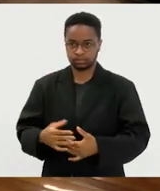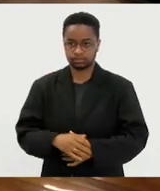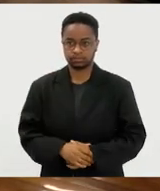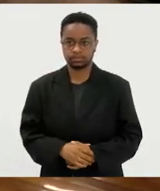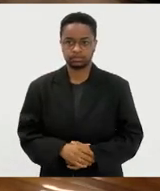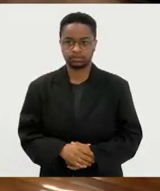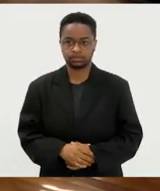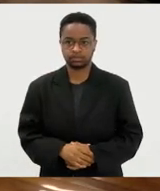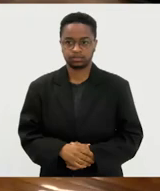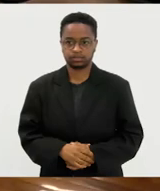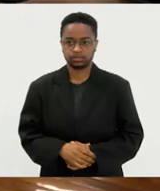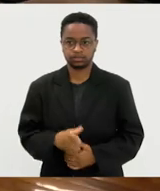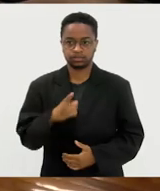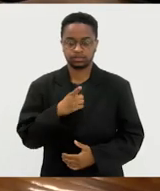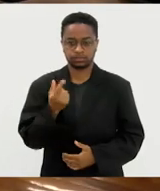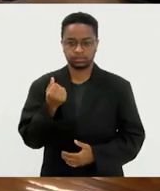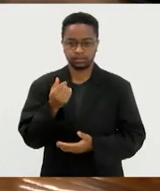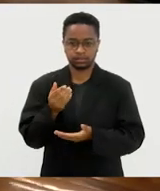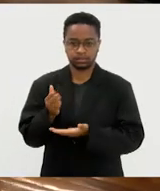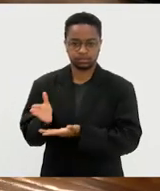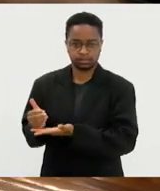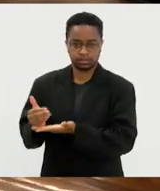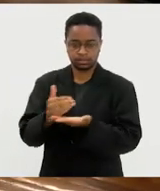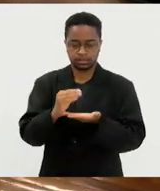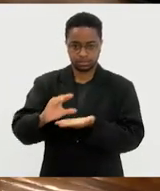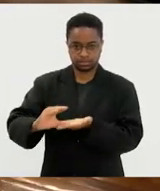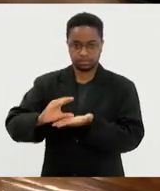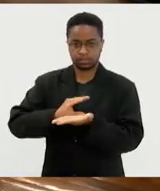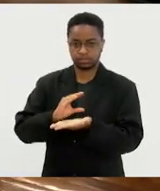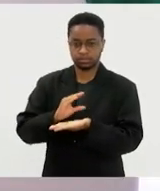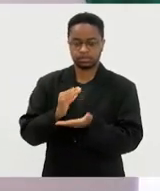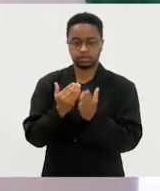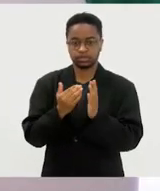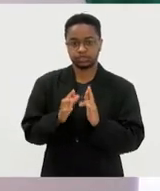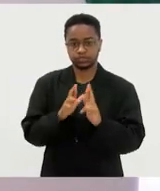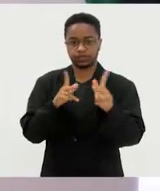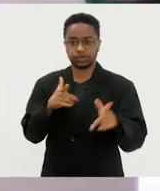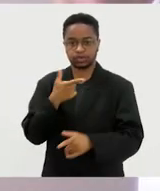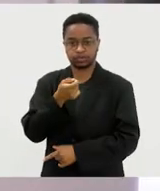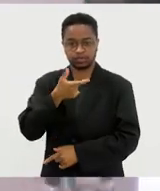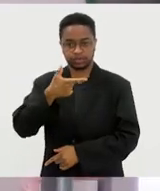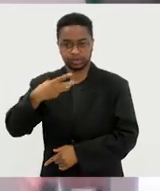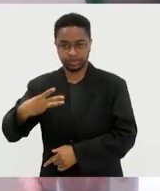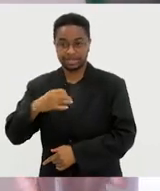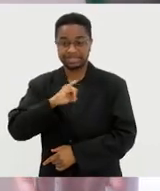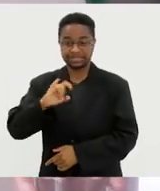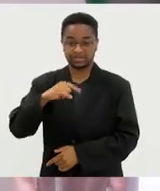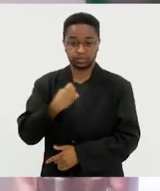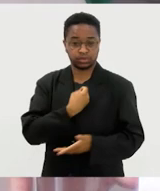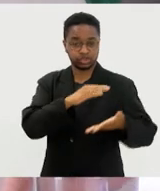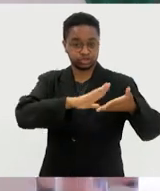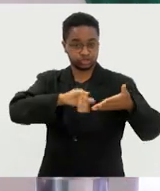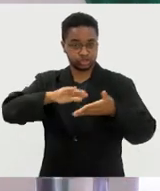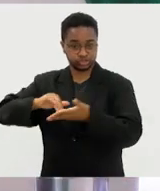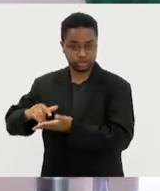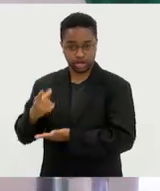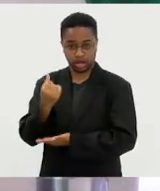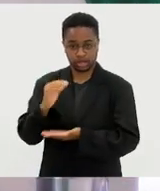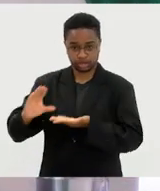nós tivemos muitas receitas extraordinárias em 2023 e se a gente excluir, expurgar essa receita,